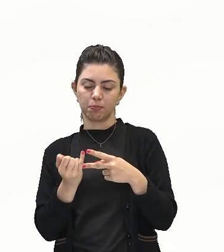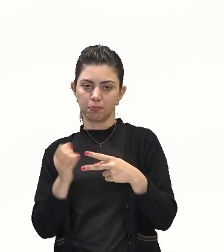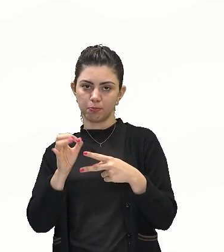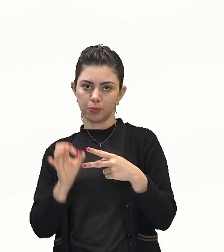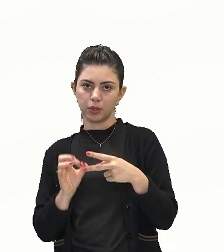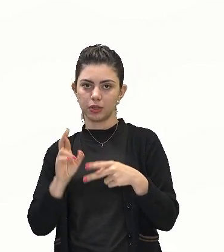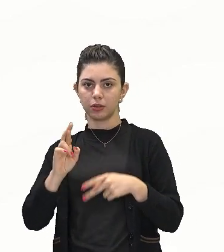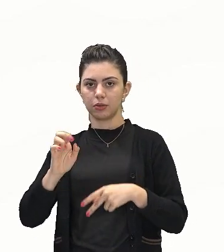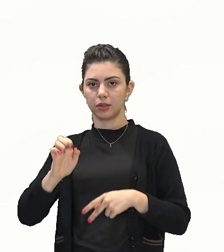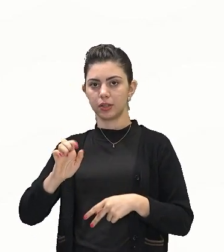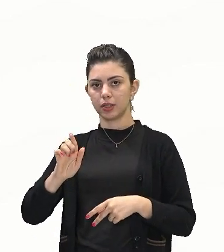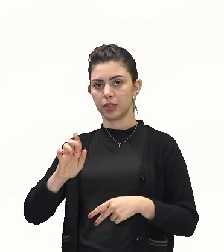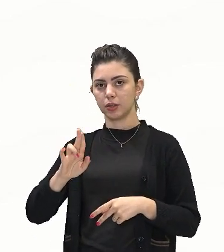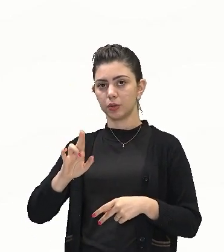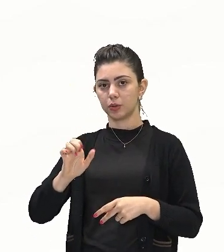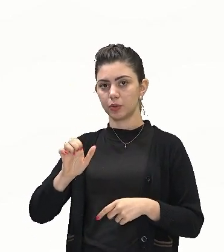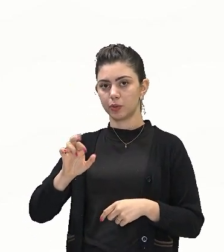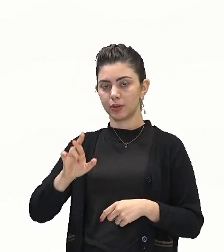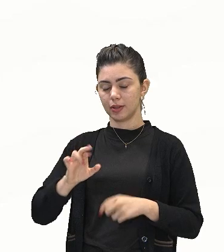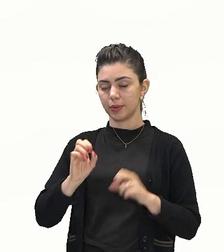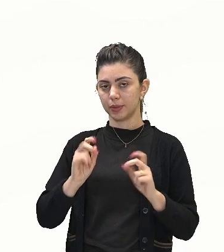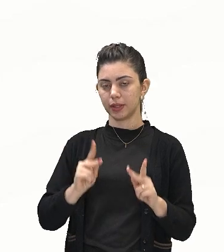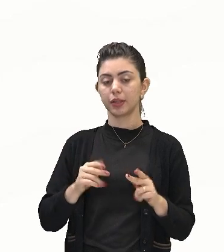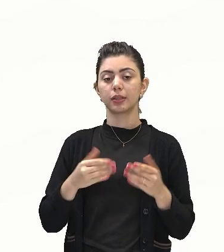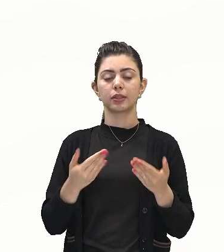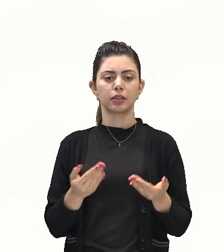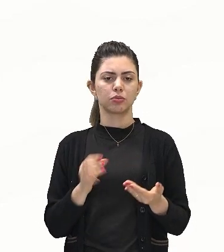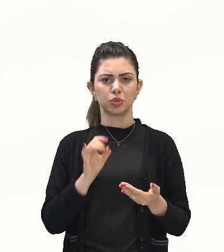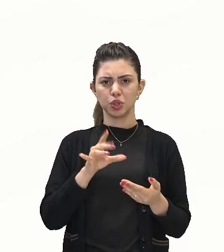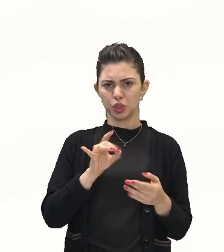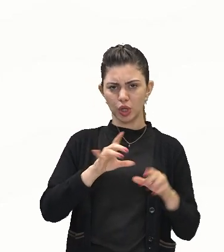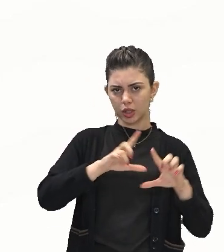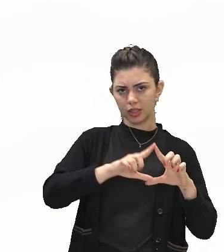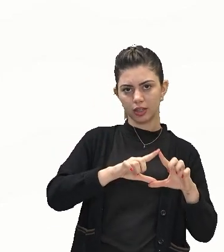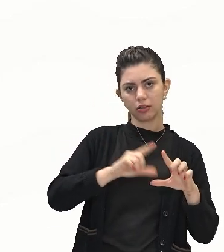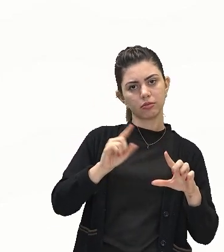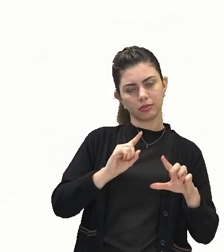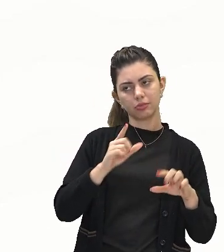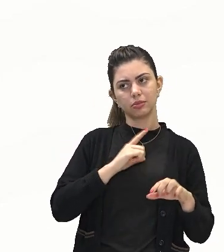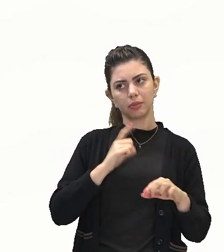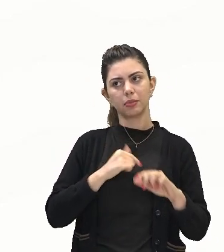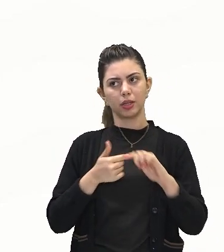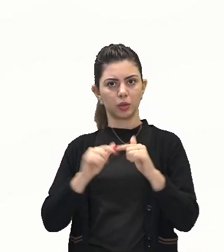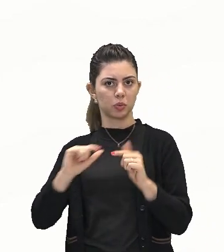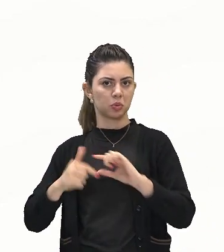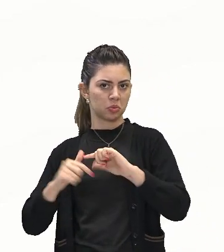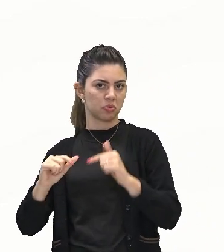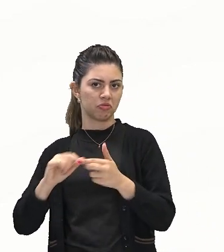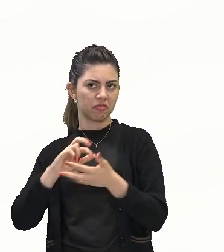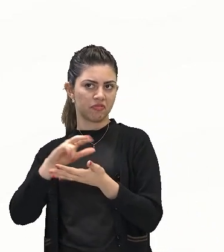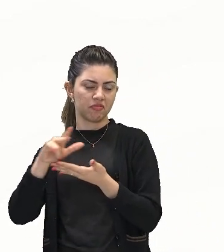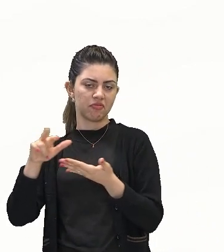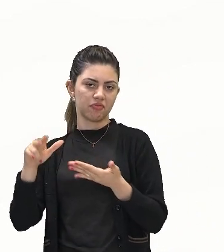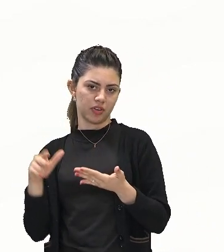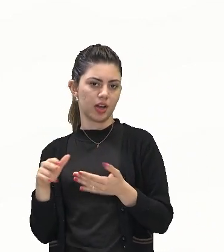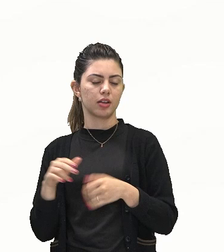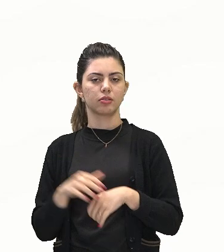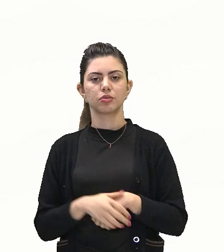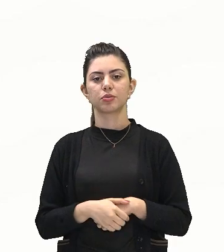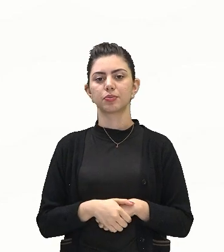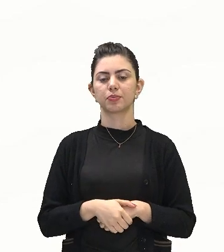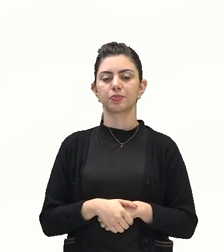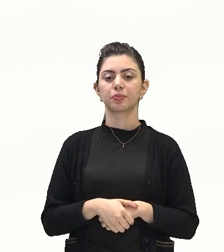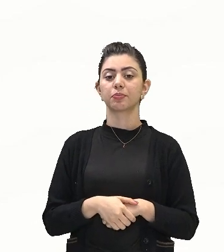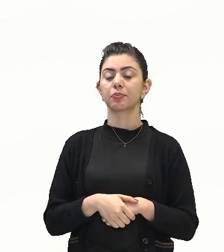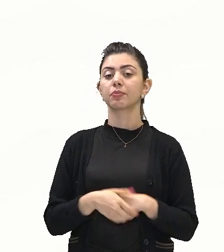Tá? Lembrando que isso não vale somente para o triângulo, ok? Nós temos ali vários polígonos,